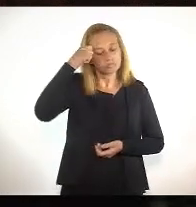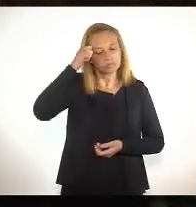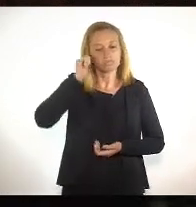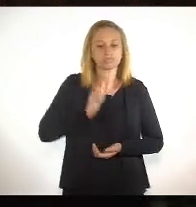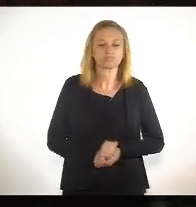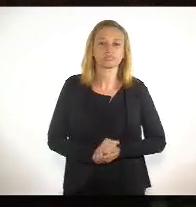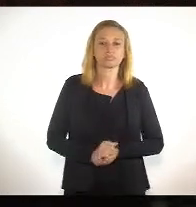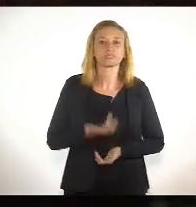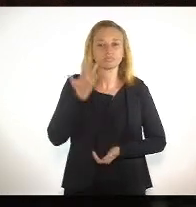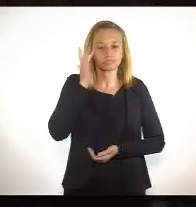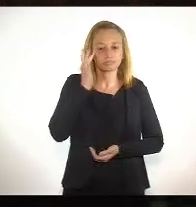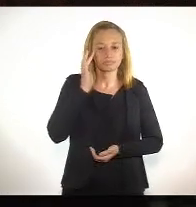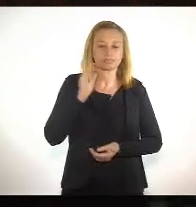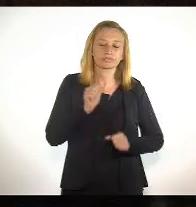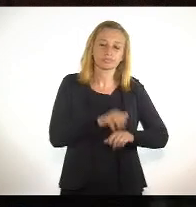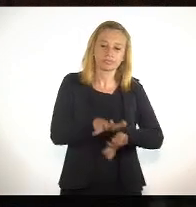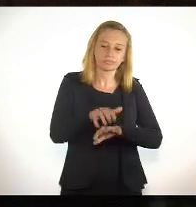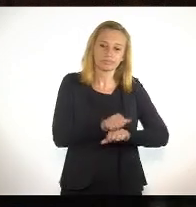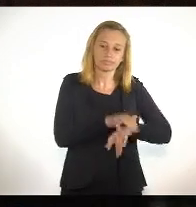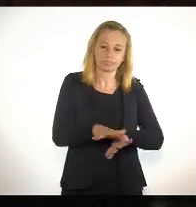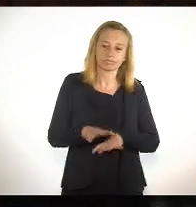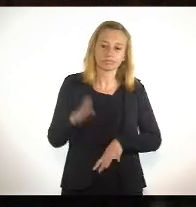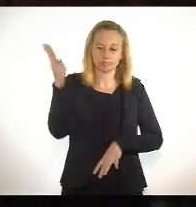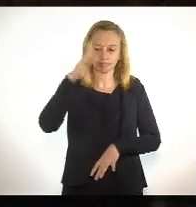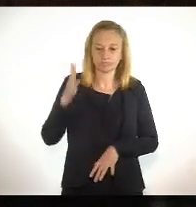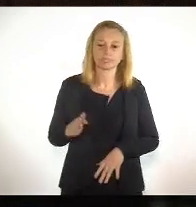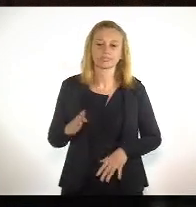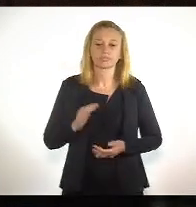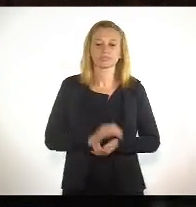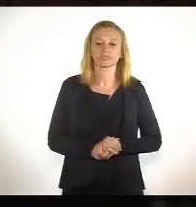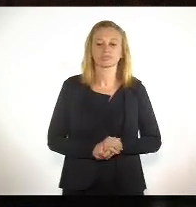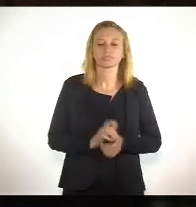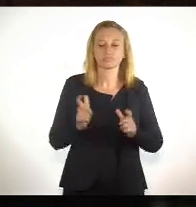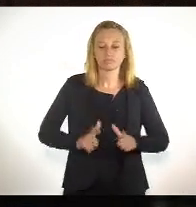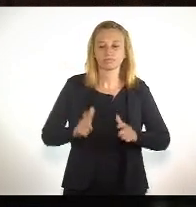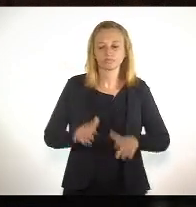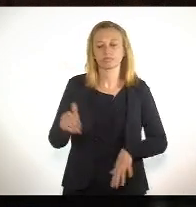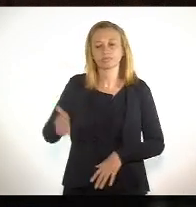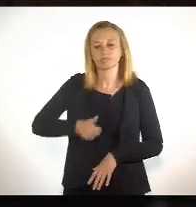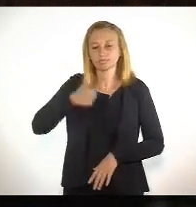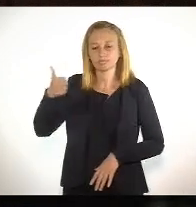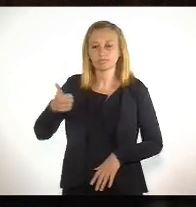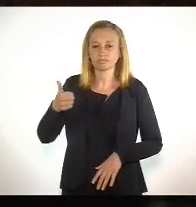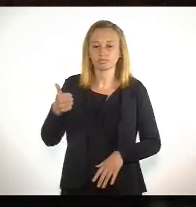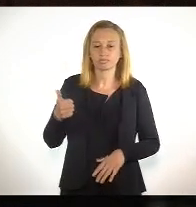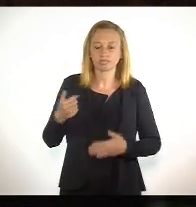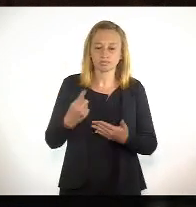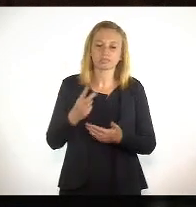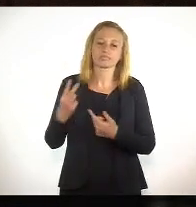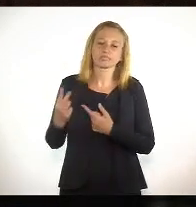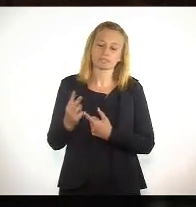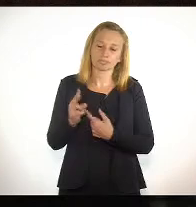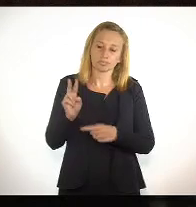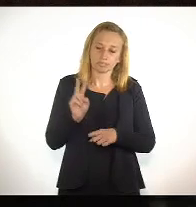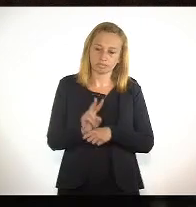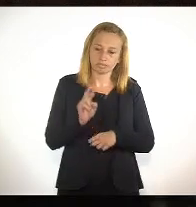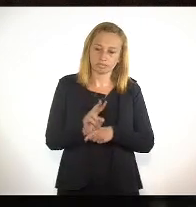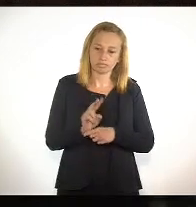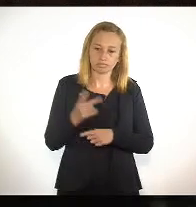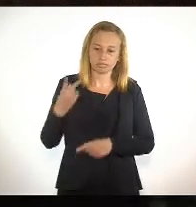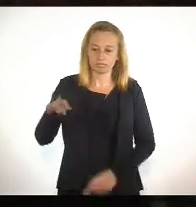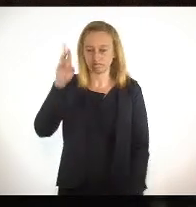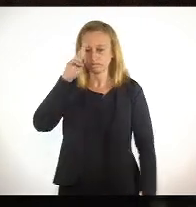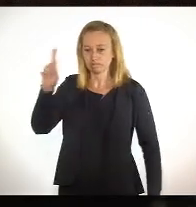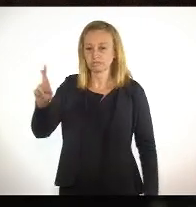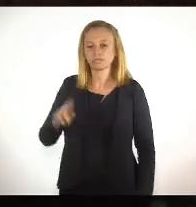negros achavam no Exército Brasileiro uma forma de se livrarem das mãos do seu senhor. Então aqui,